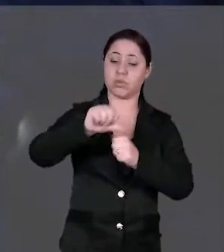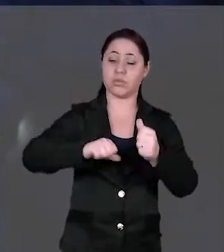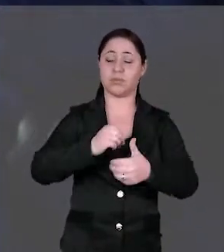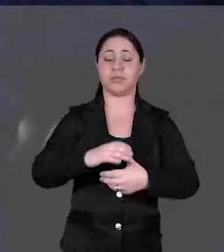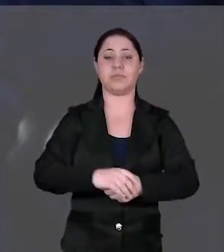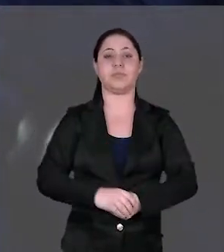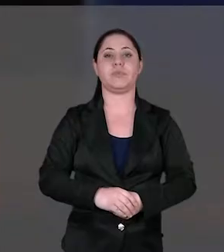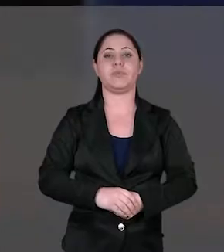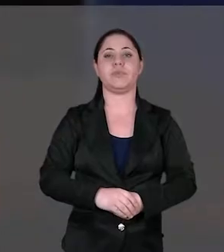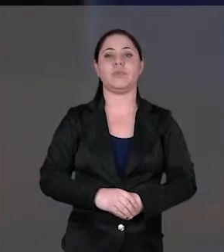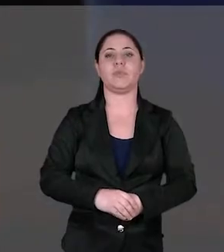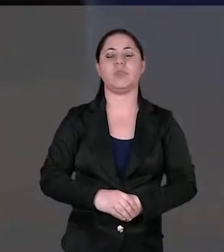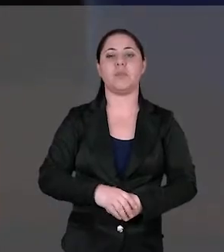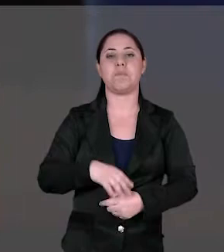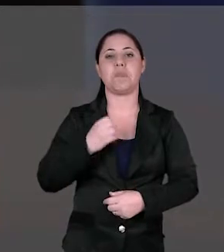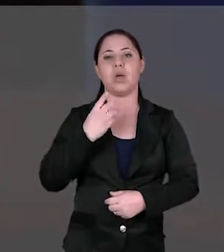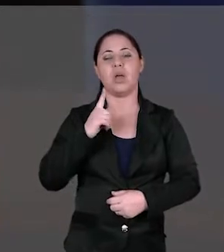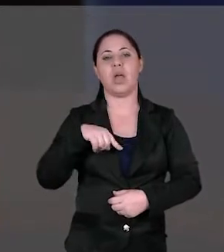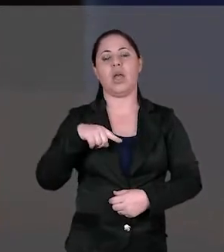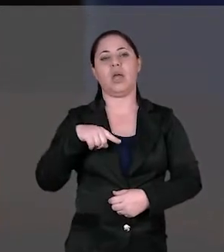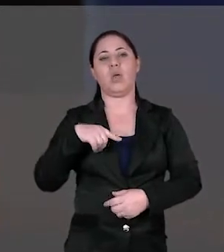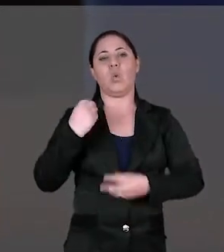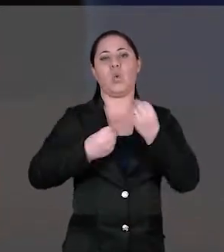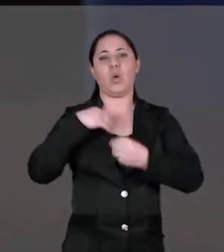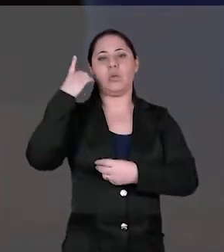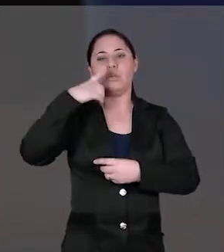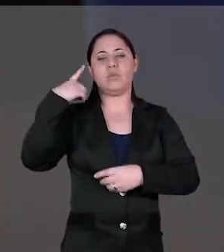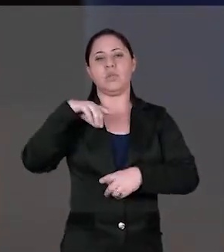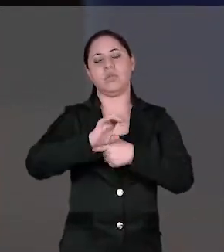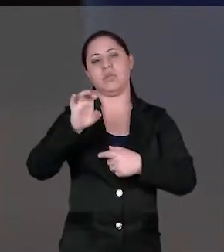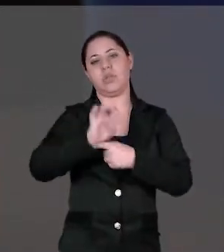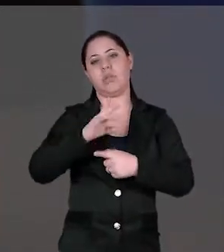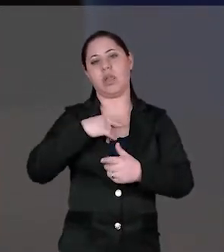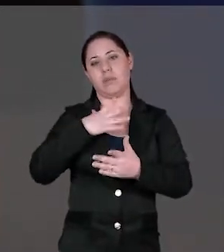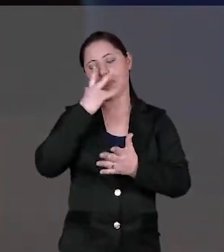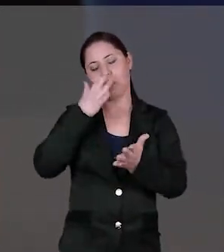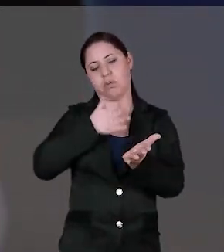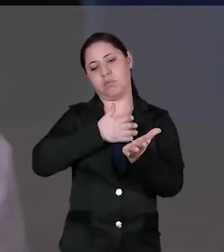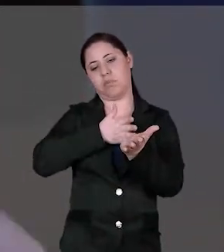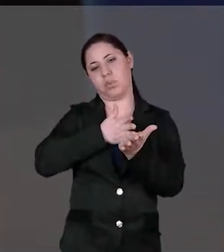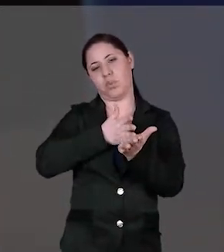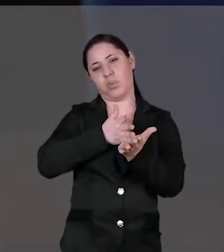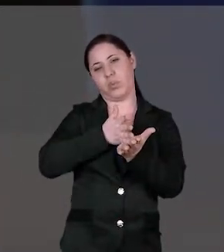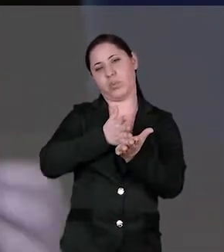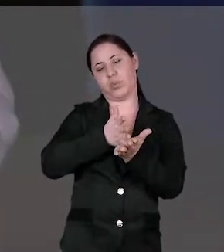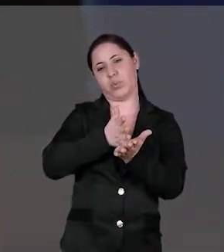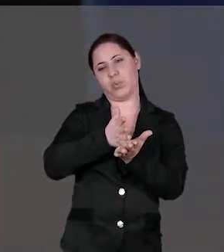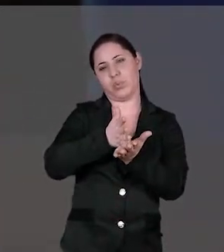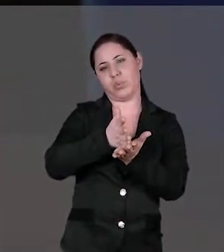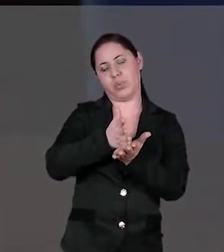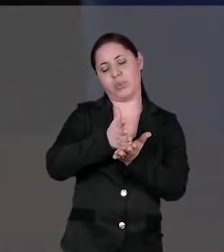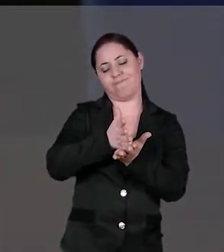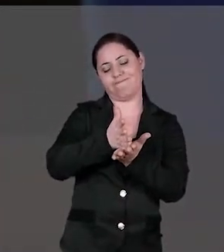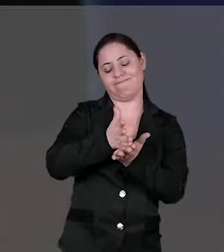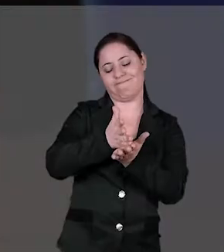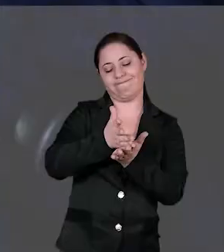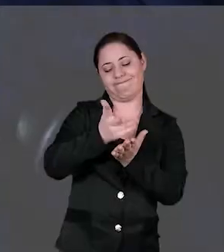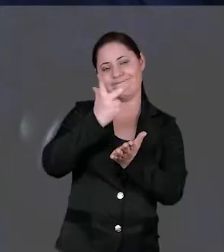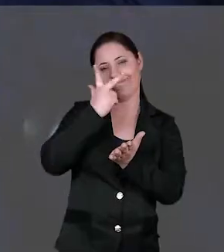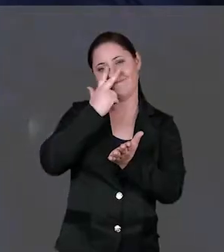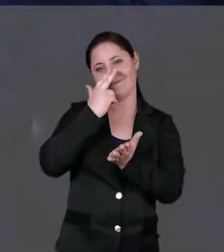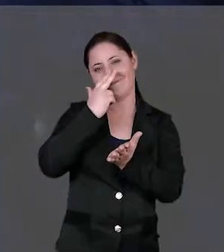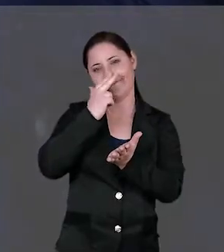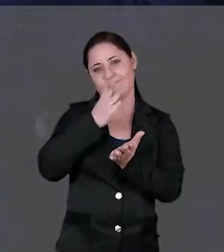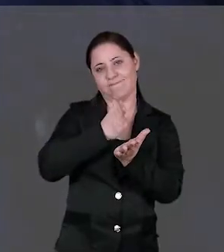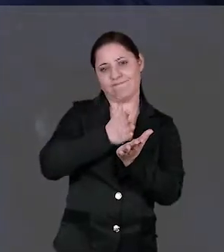por facilitar um pouco o trabalho dos legisladores, que às vezes dá uma freada ali. Como é que está essa briga? Como é que está essa discussão em